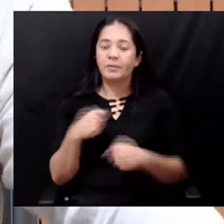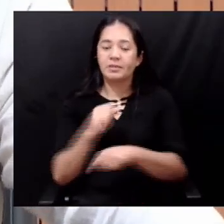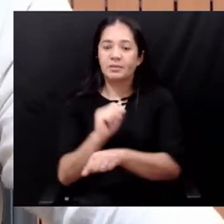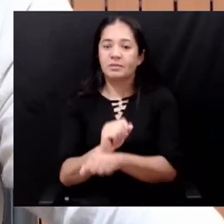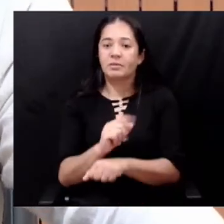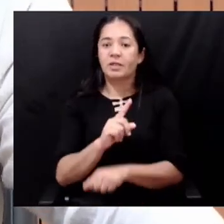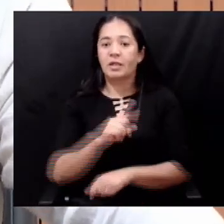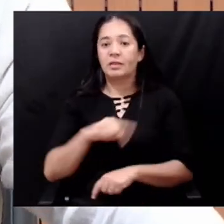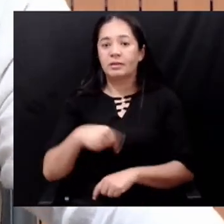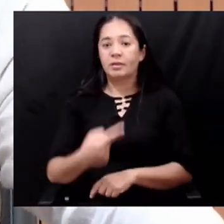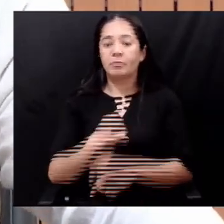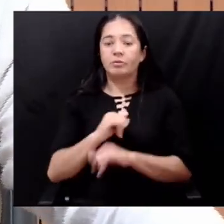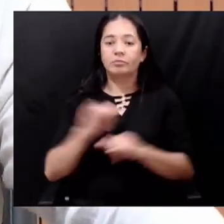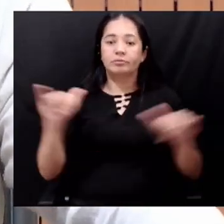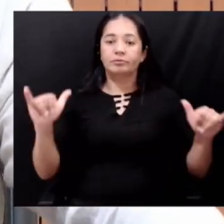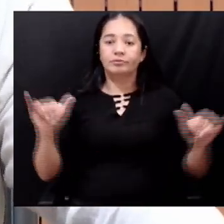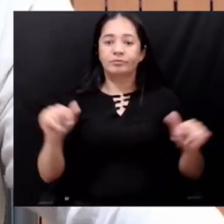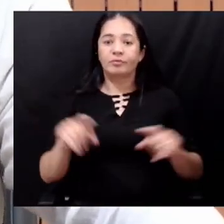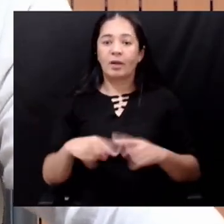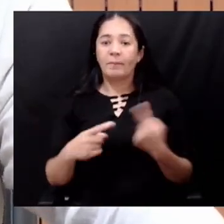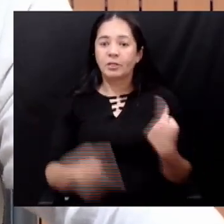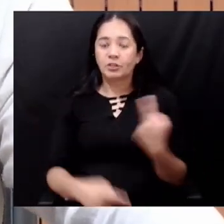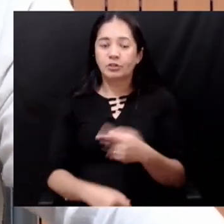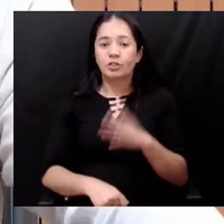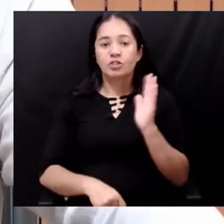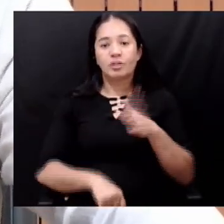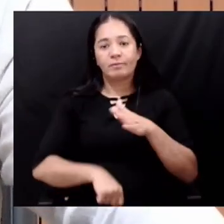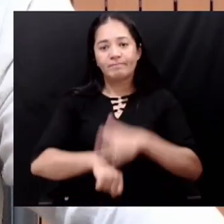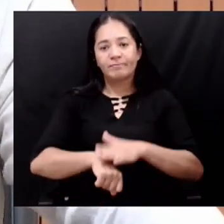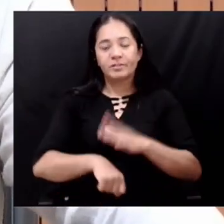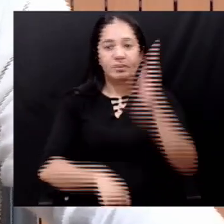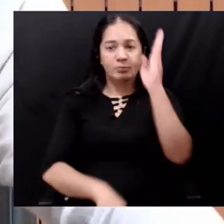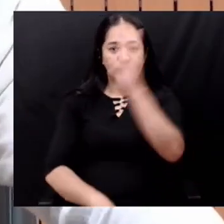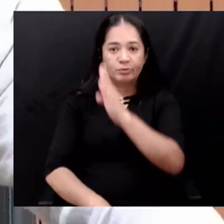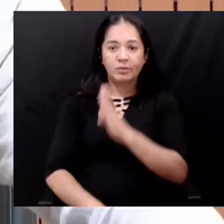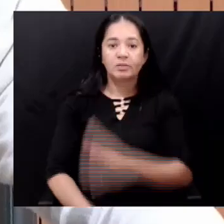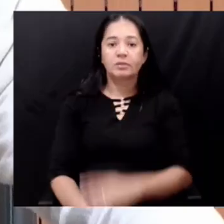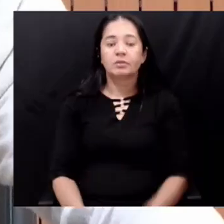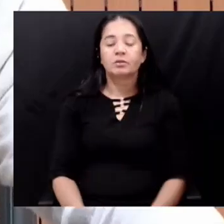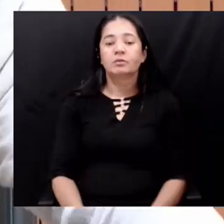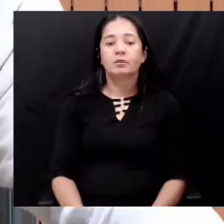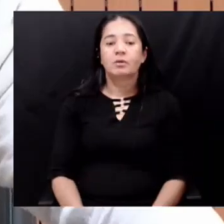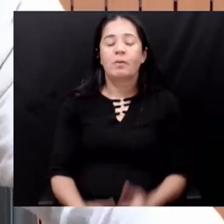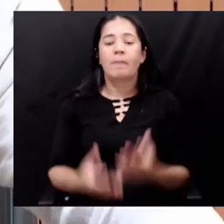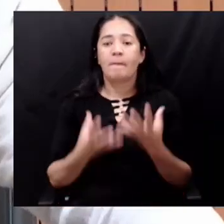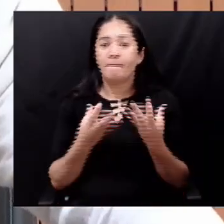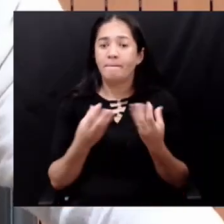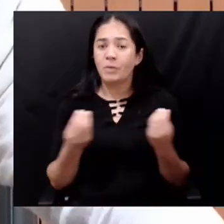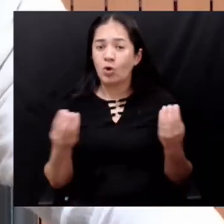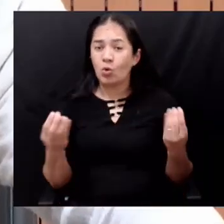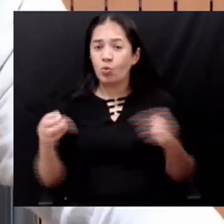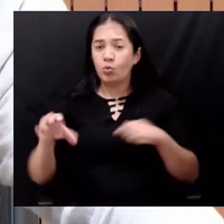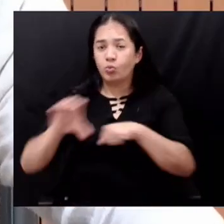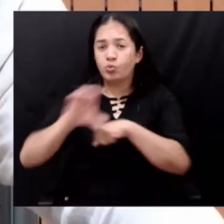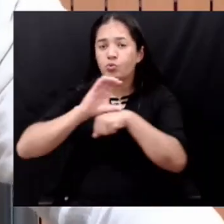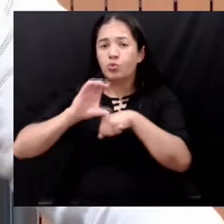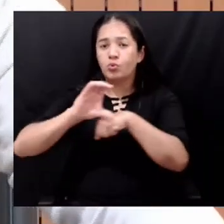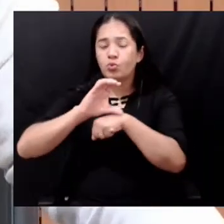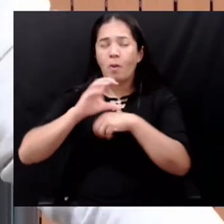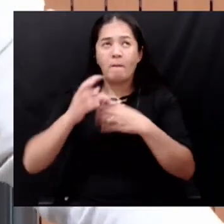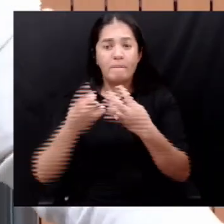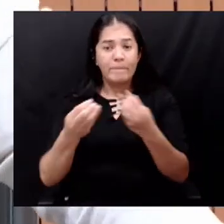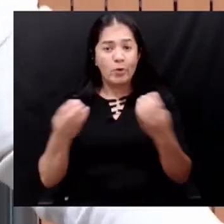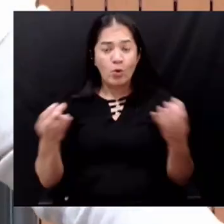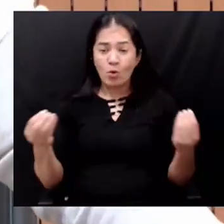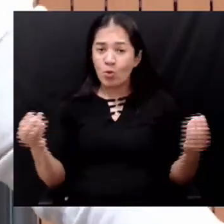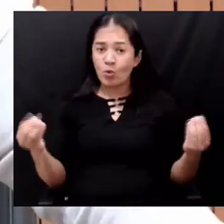fizemos esse levantamento no Brasil, né? São muitos cursos, são muitas turmas, muitas. Eu não posso detalhar aqui, mas